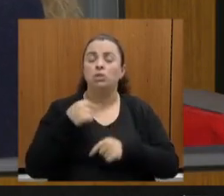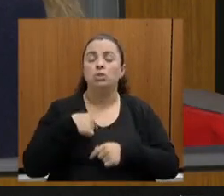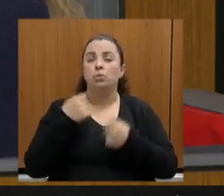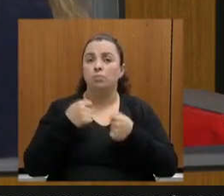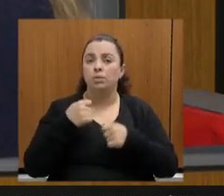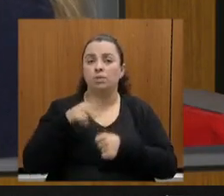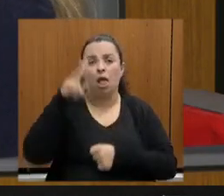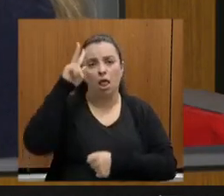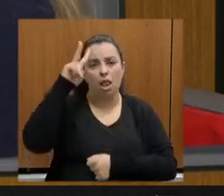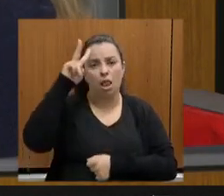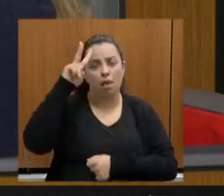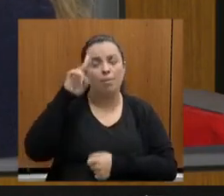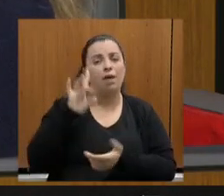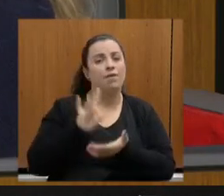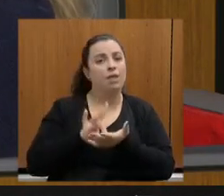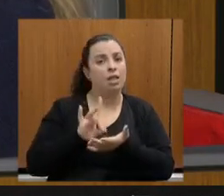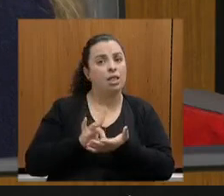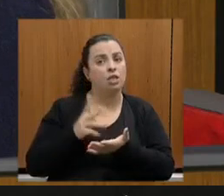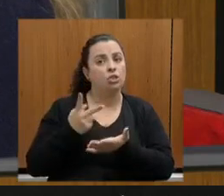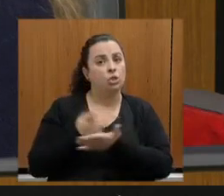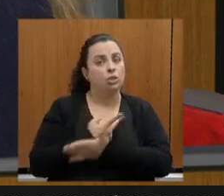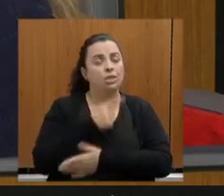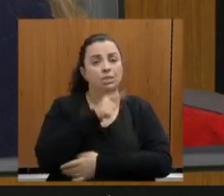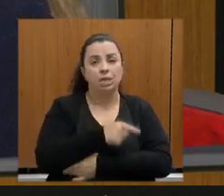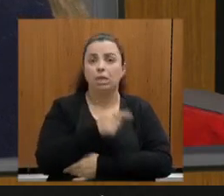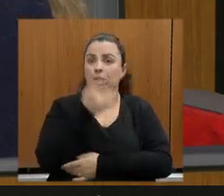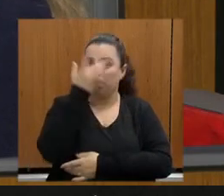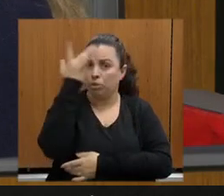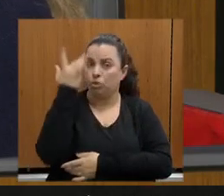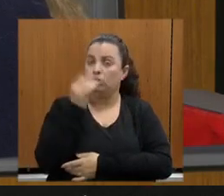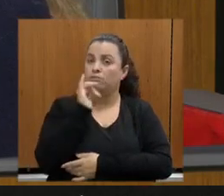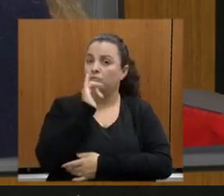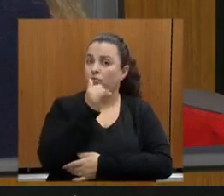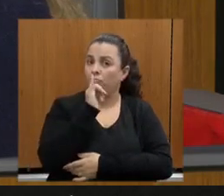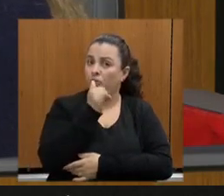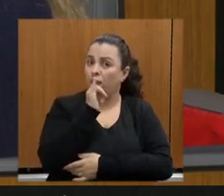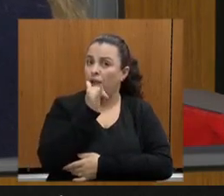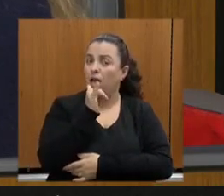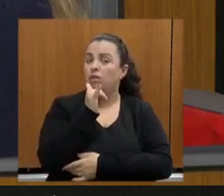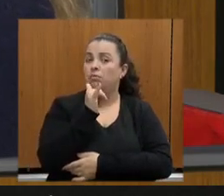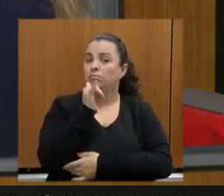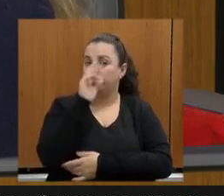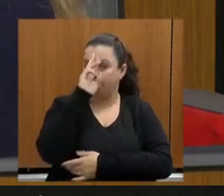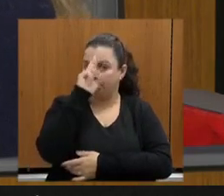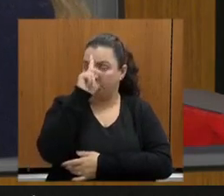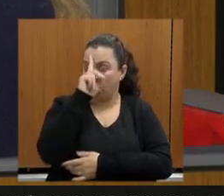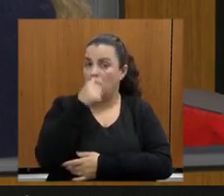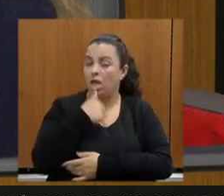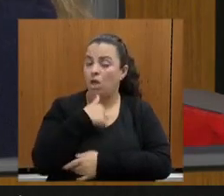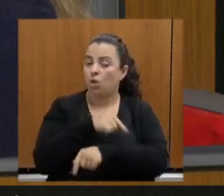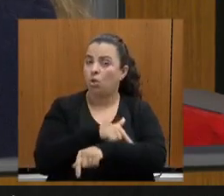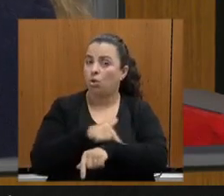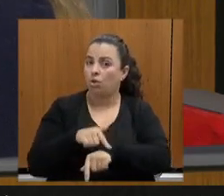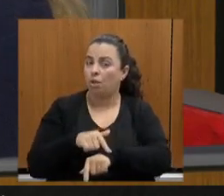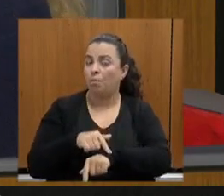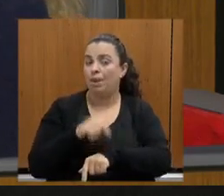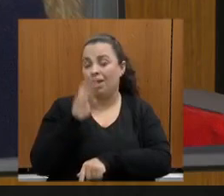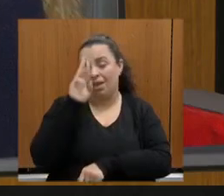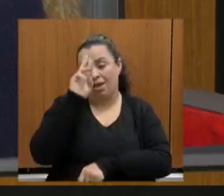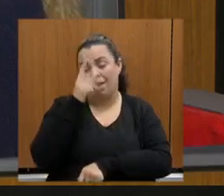realidade de alguns fatos que foram ditos aqui erroneamente eu tô sendo educada Para Dizer Que Não Foram